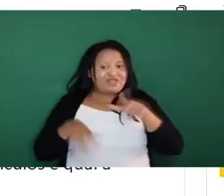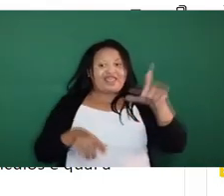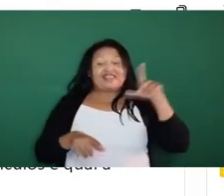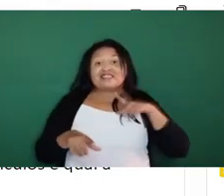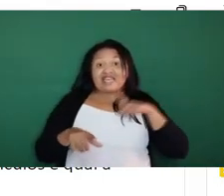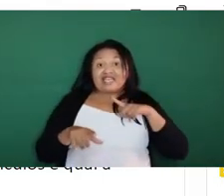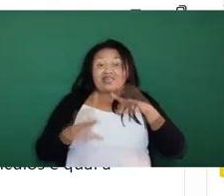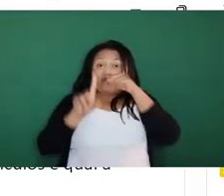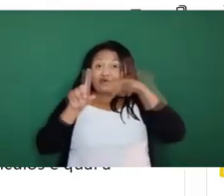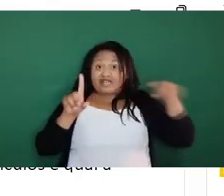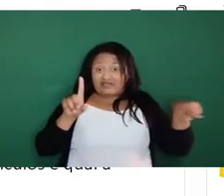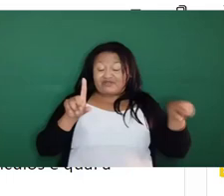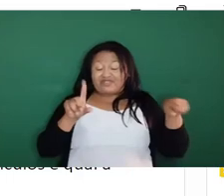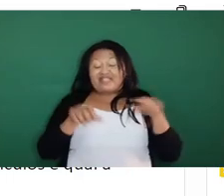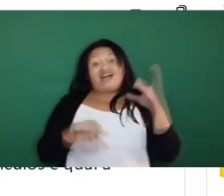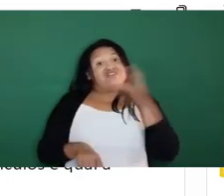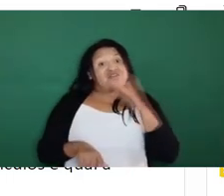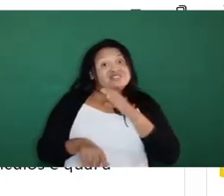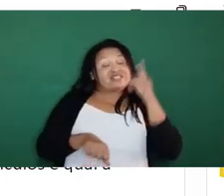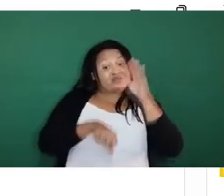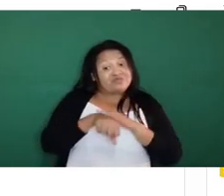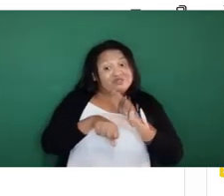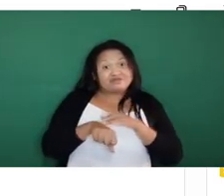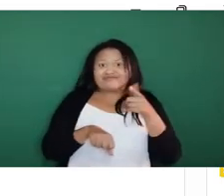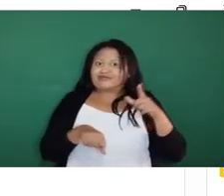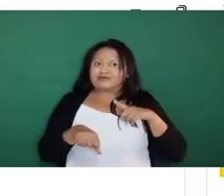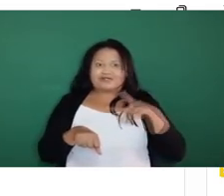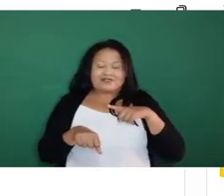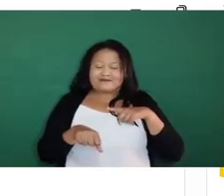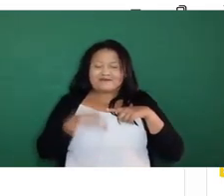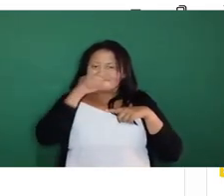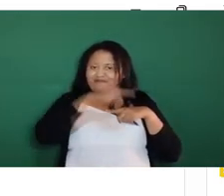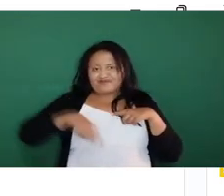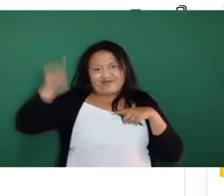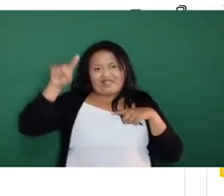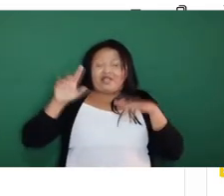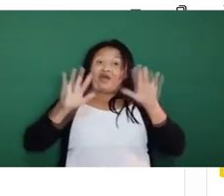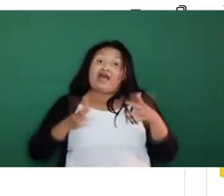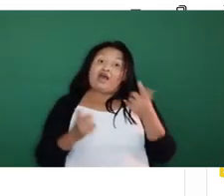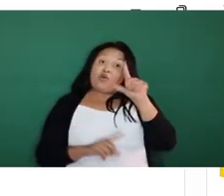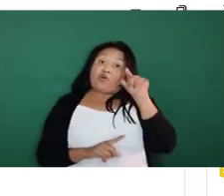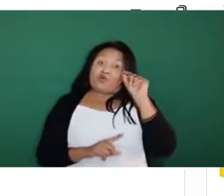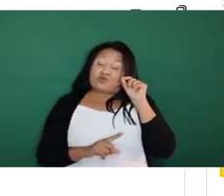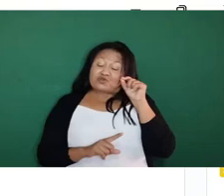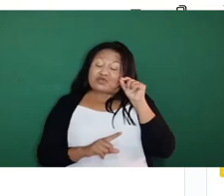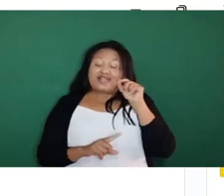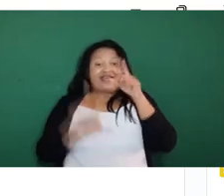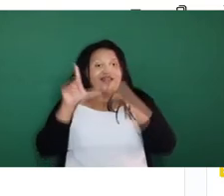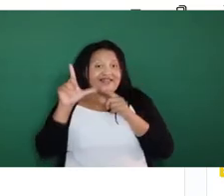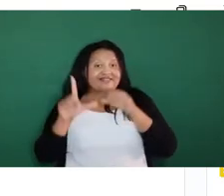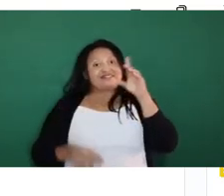gráfico da velocidade pelo tempo logo a gente não tem um arco de parábola então a única opção que nos resta é a letra